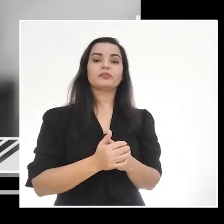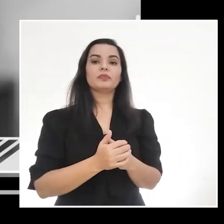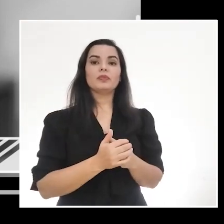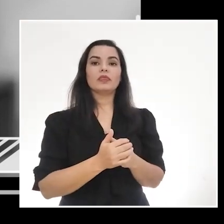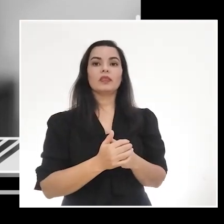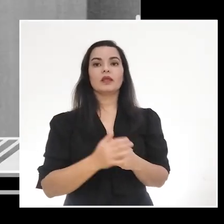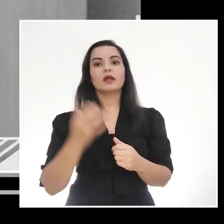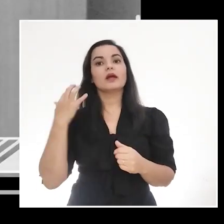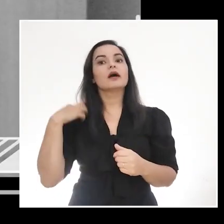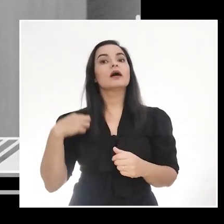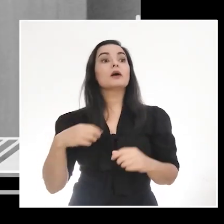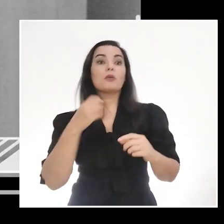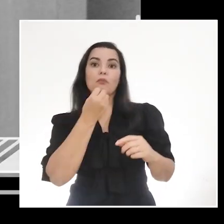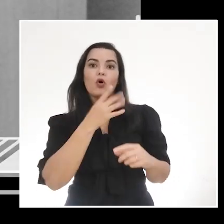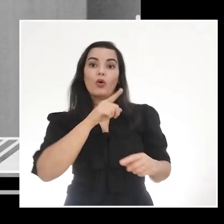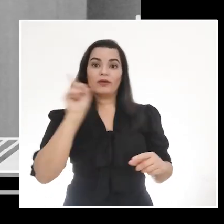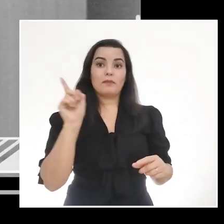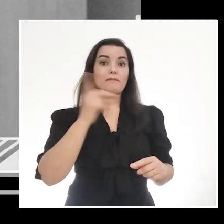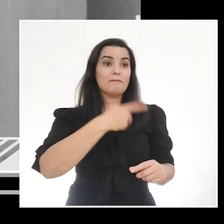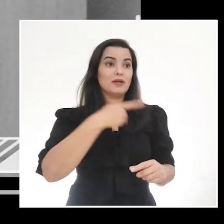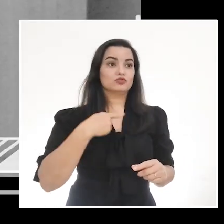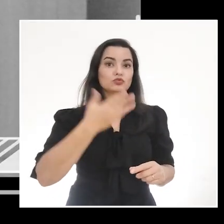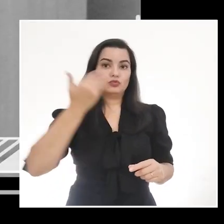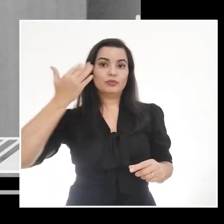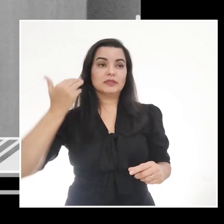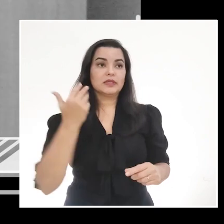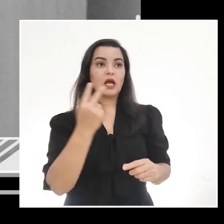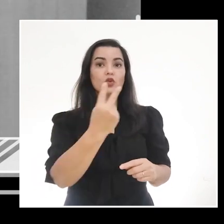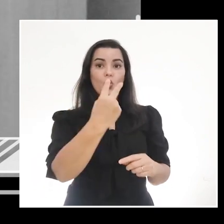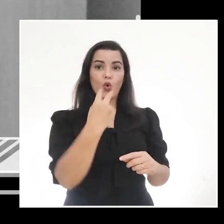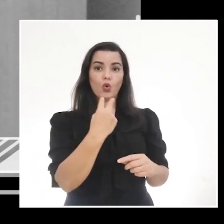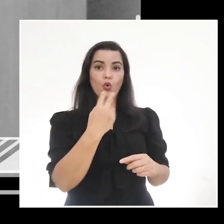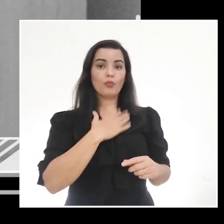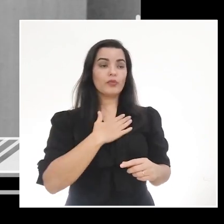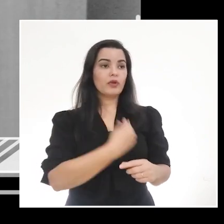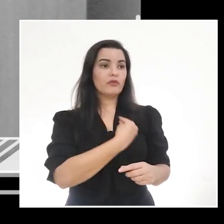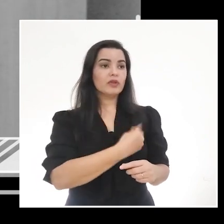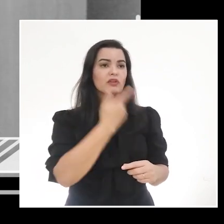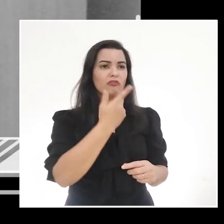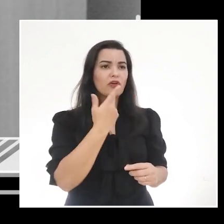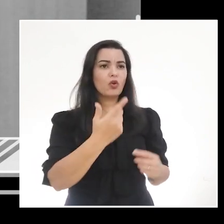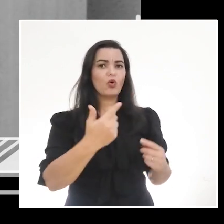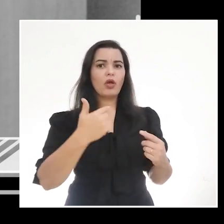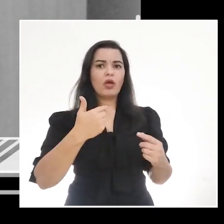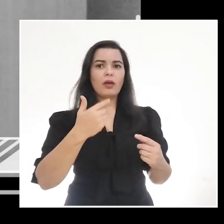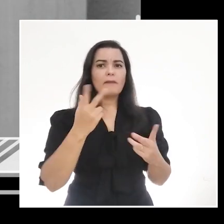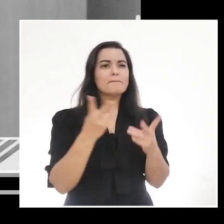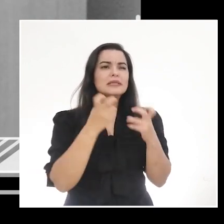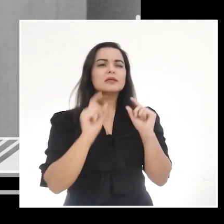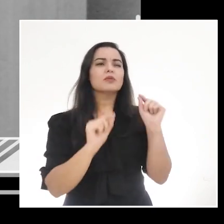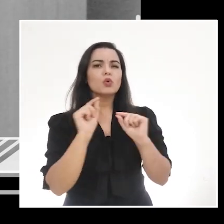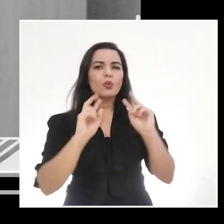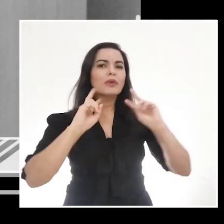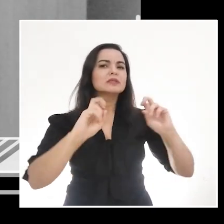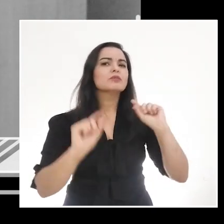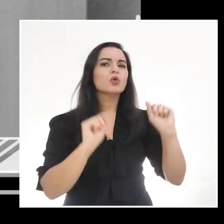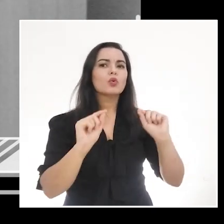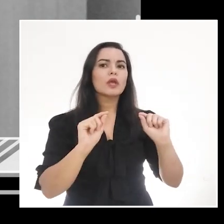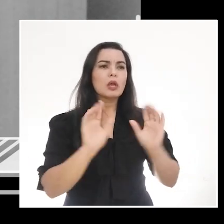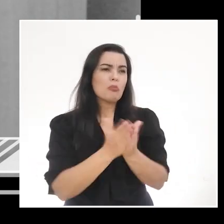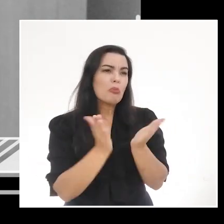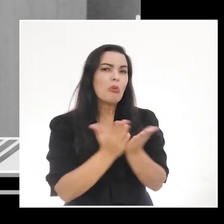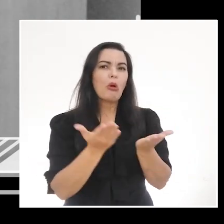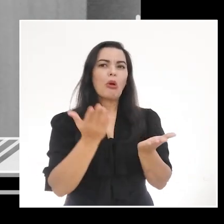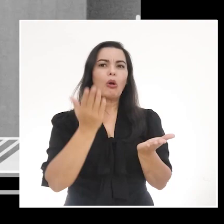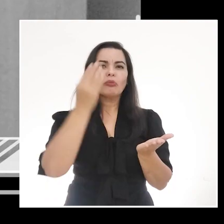do discipulado. Olhou para o Marcelo e não viu aquele menino pobre, aquele adolescente complicado.